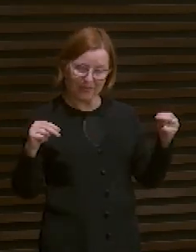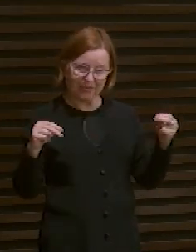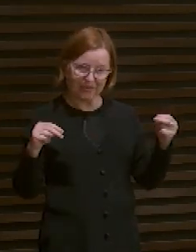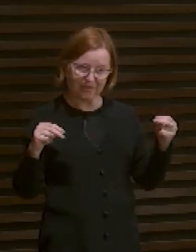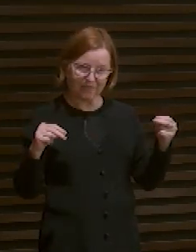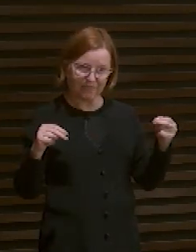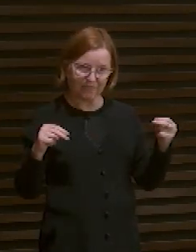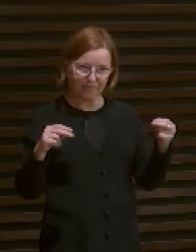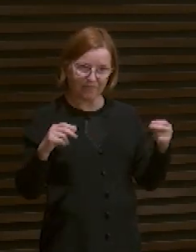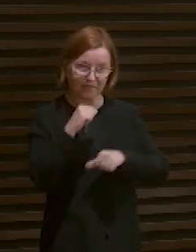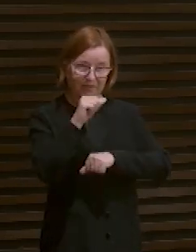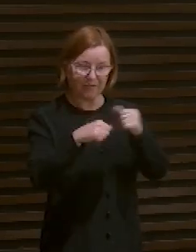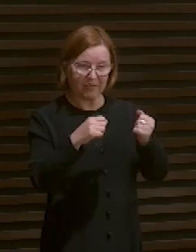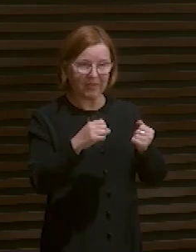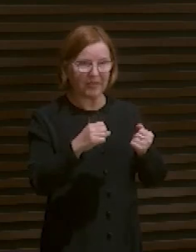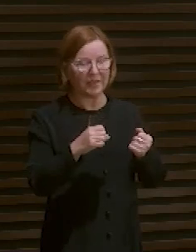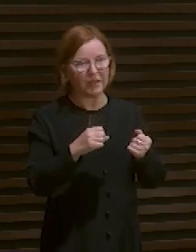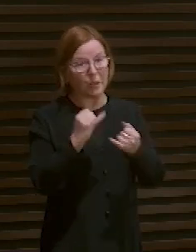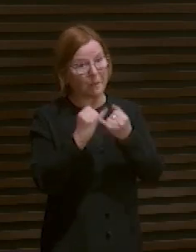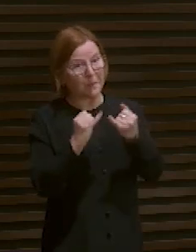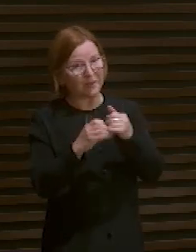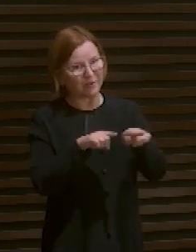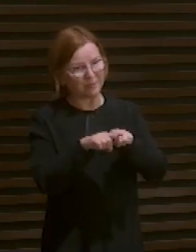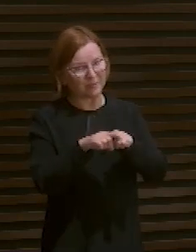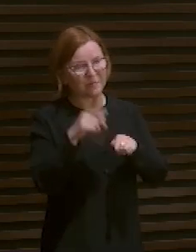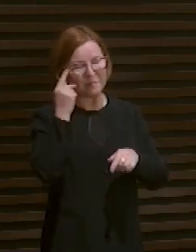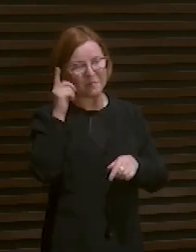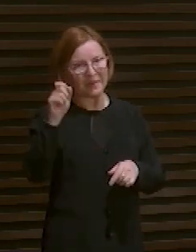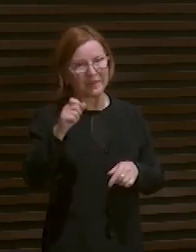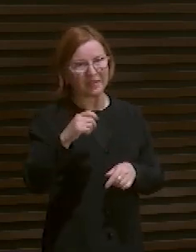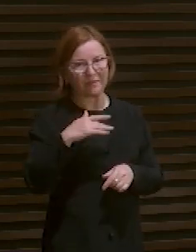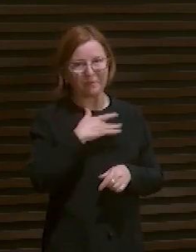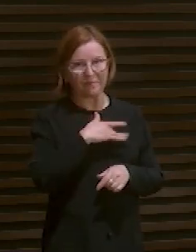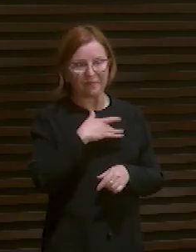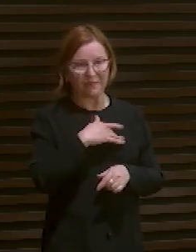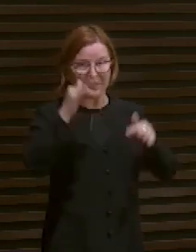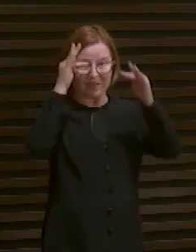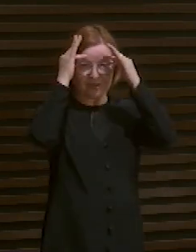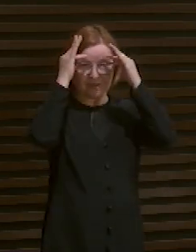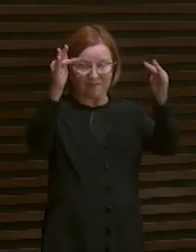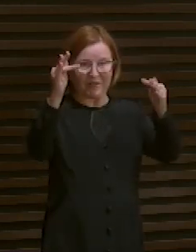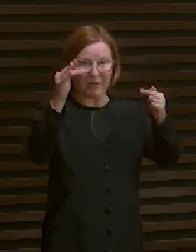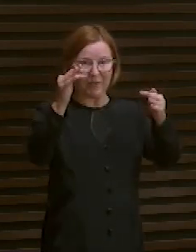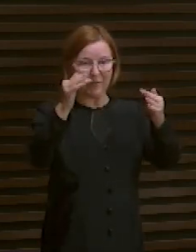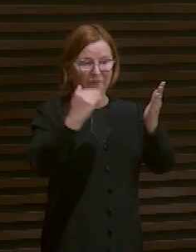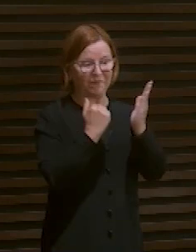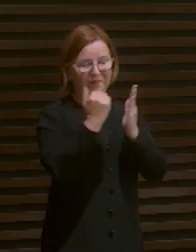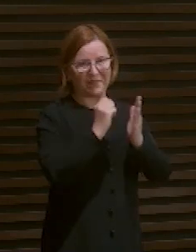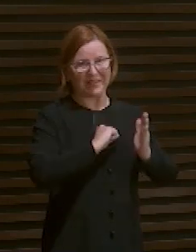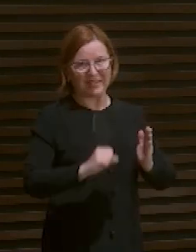semelhante aos irmãos, para ser misericordioso e fiel sumo sacerdote nas